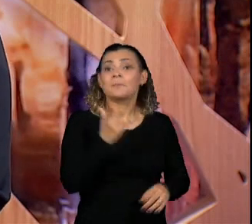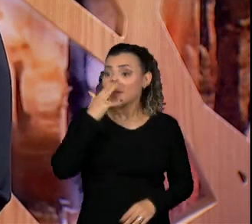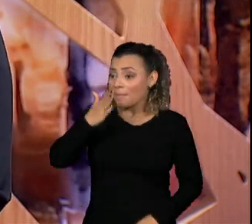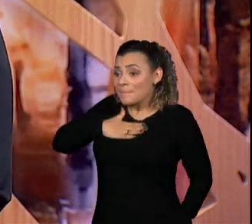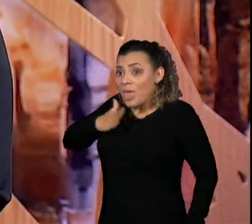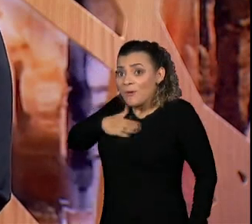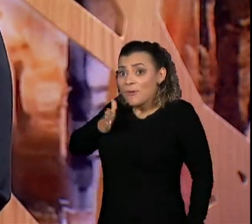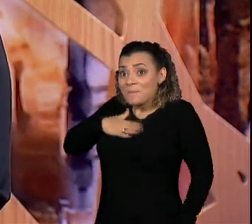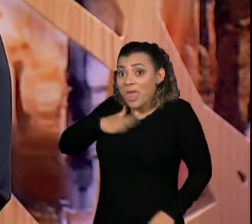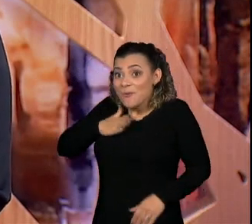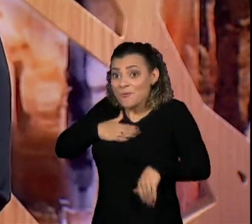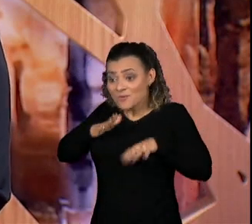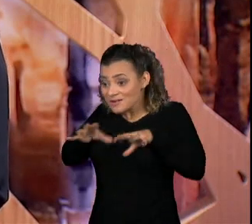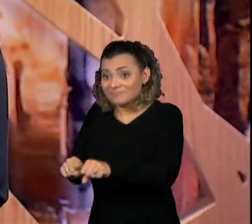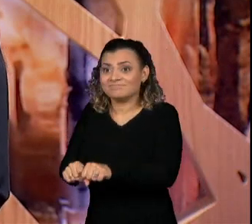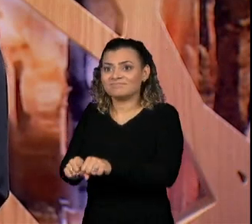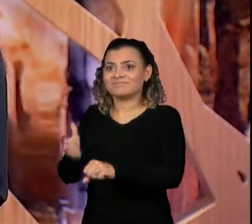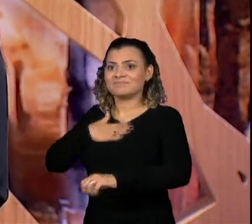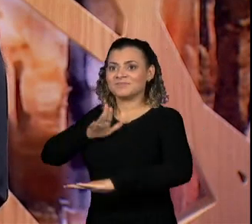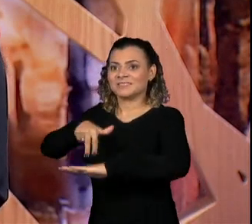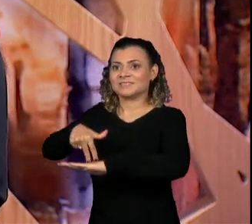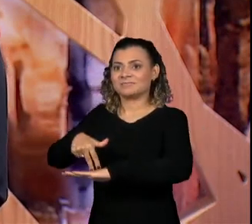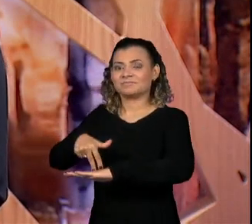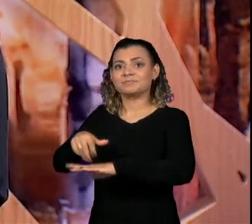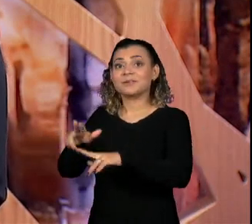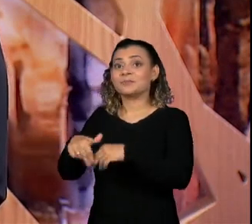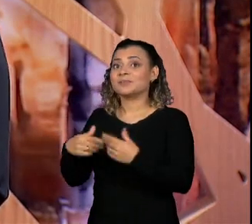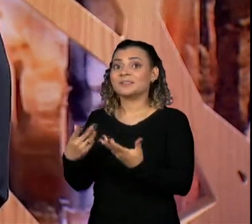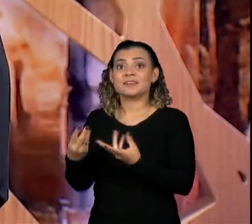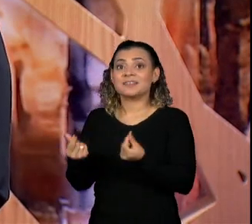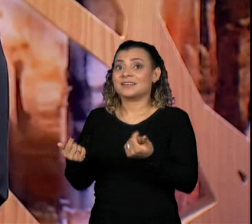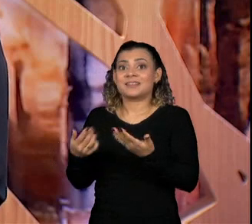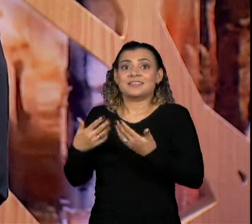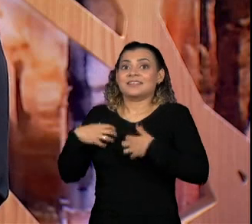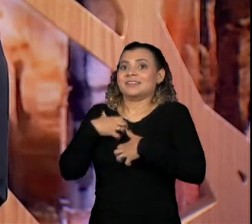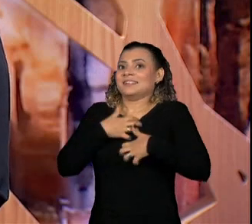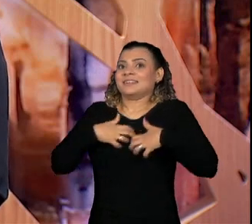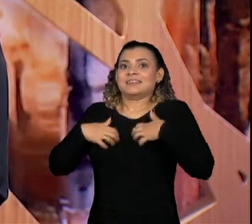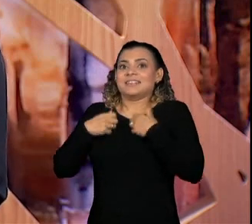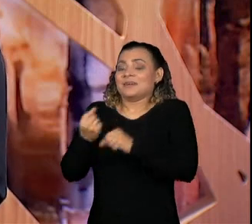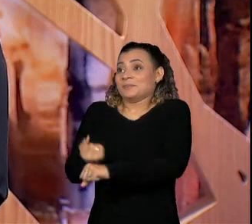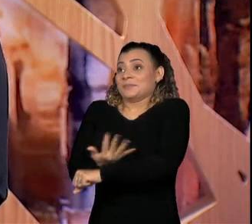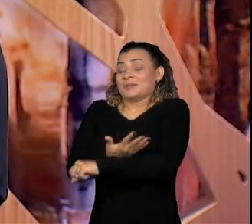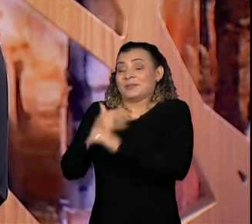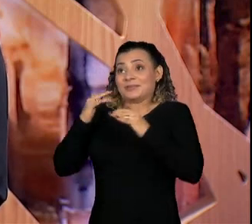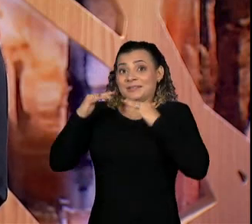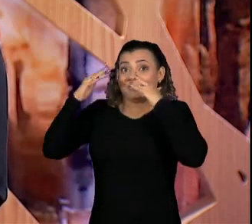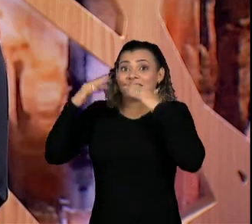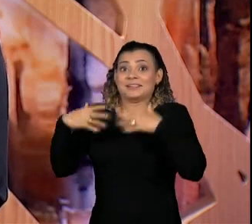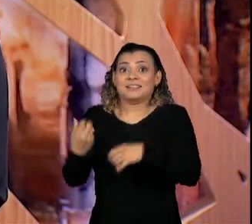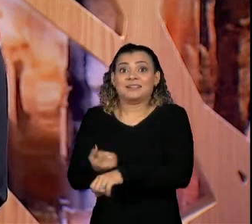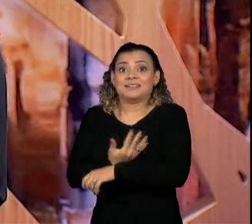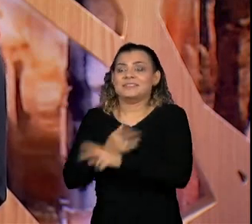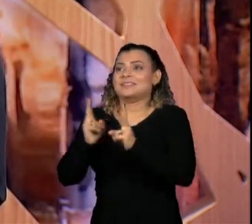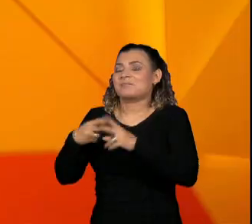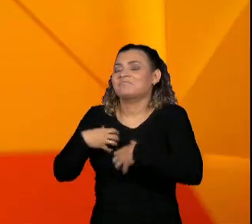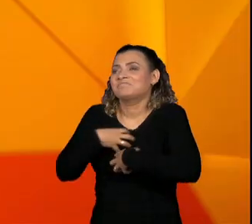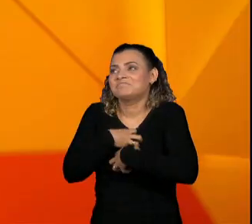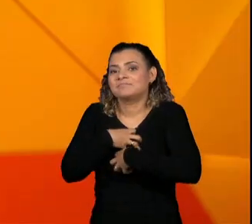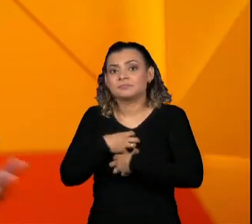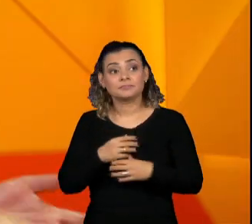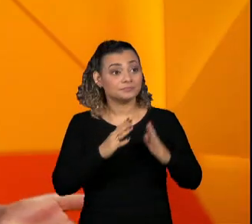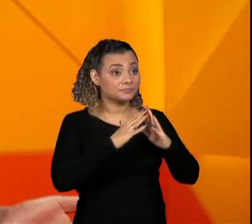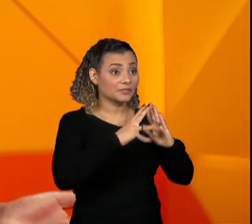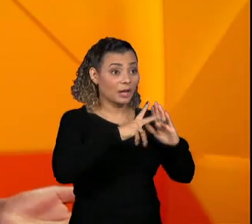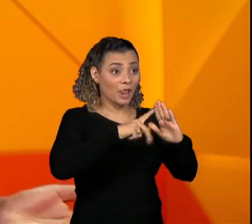mim. Então, assim, foi muito bom. Mexe muito. Se emocionou. Que sempre bacana. Mexe comigo essas E de imagens. quilombo,